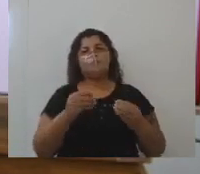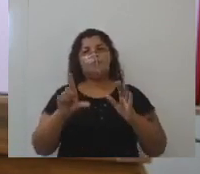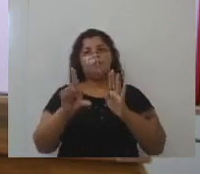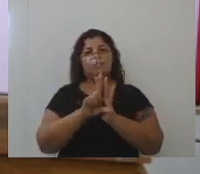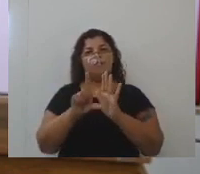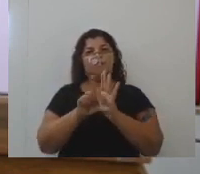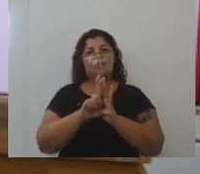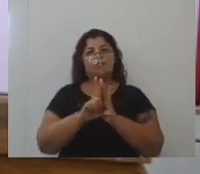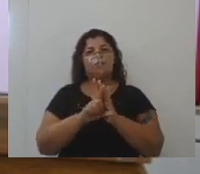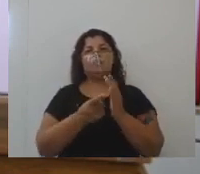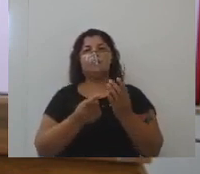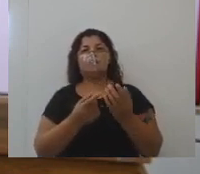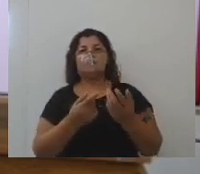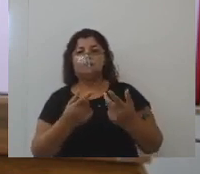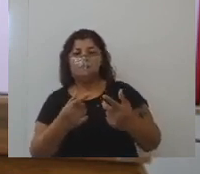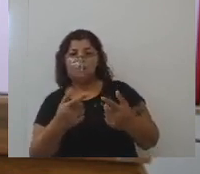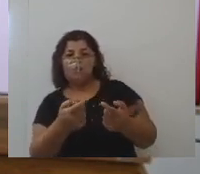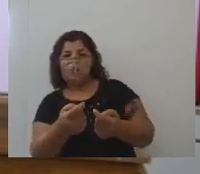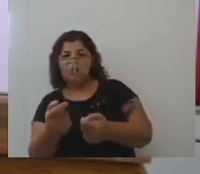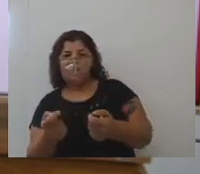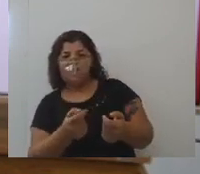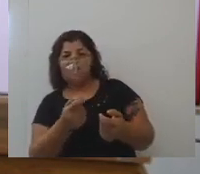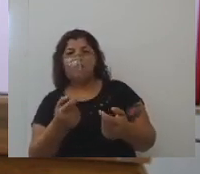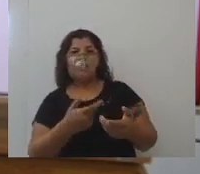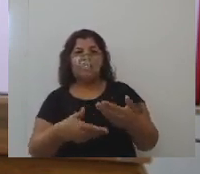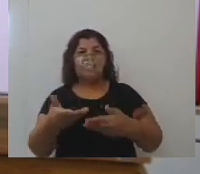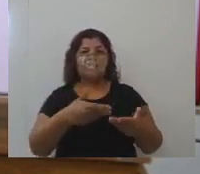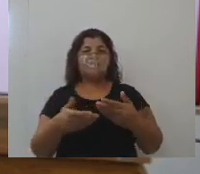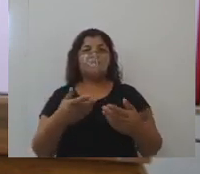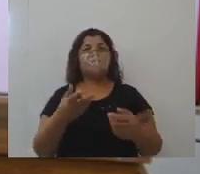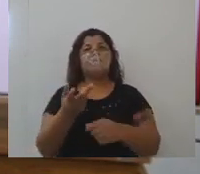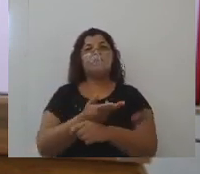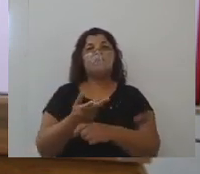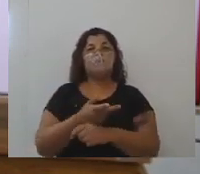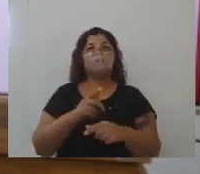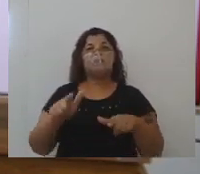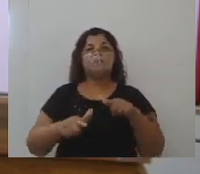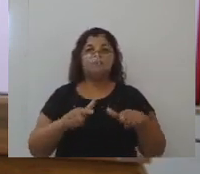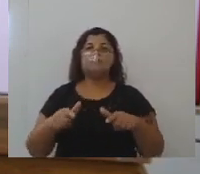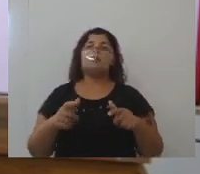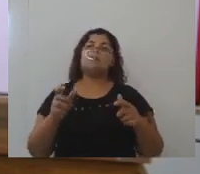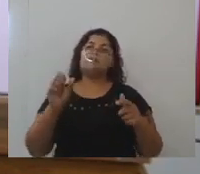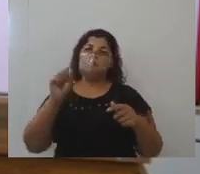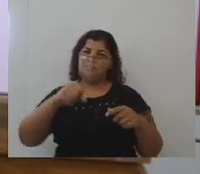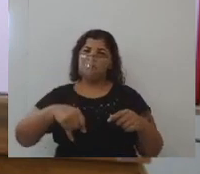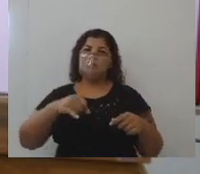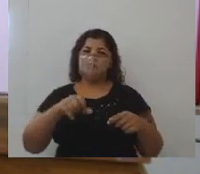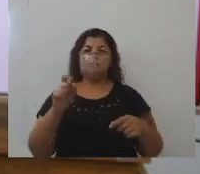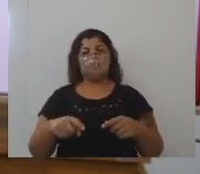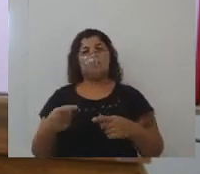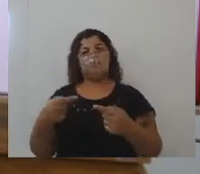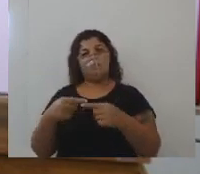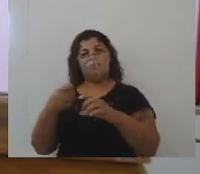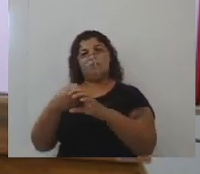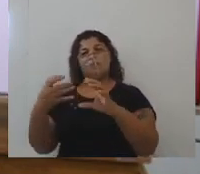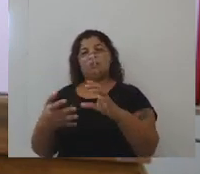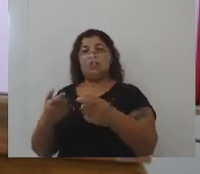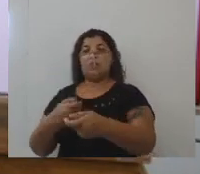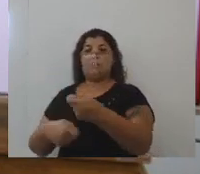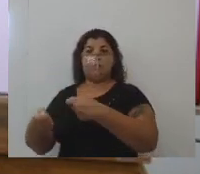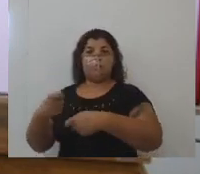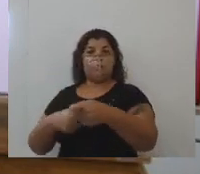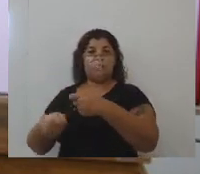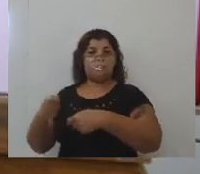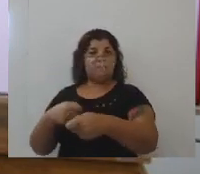procura, certo? A lei da oferta e da procura, eu poderia dizer sim que é uma característica do capitalismo, mas não